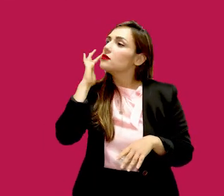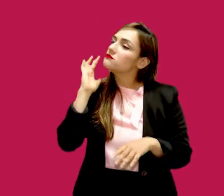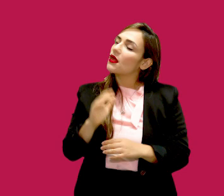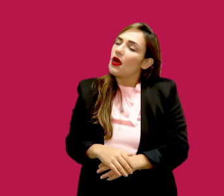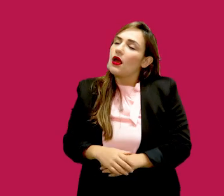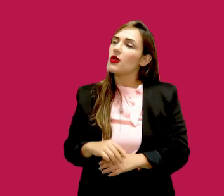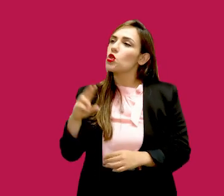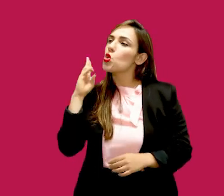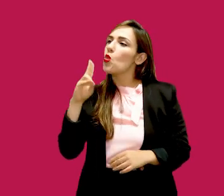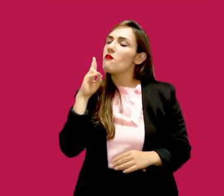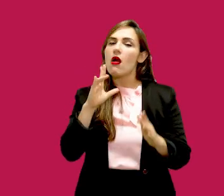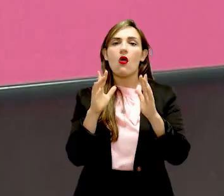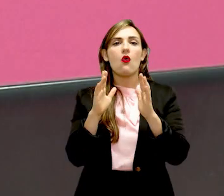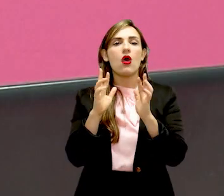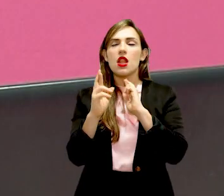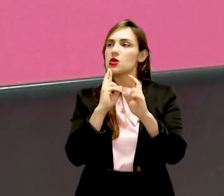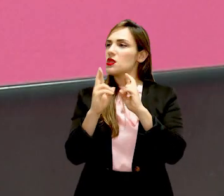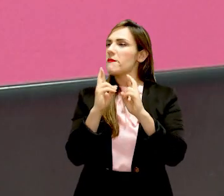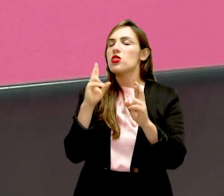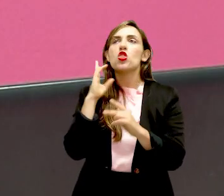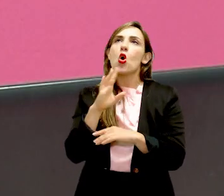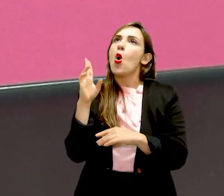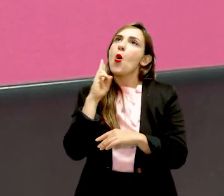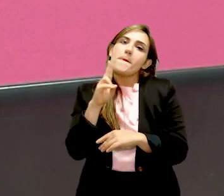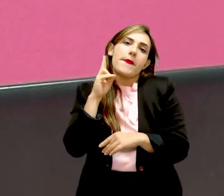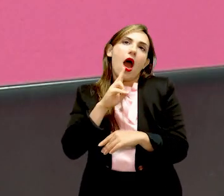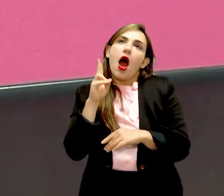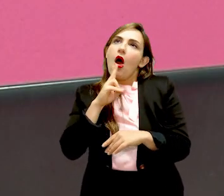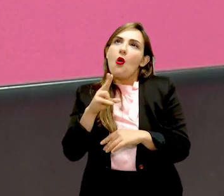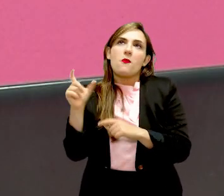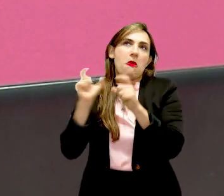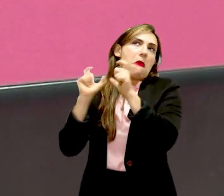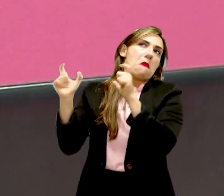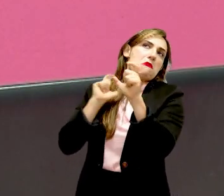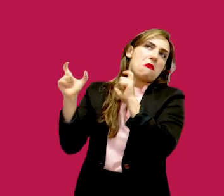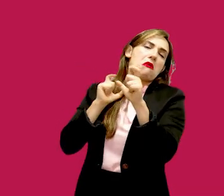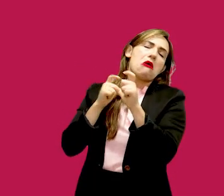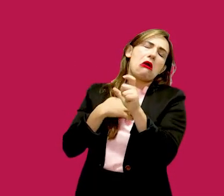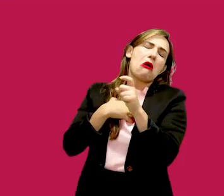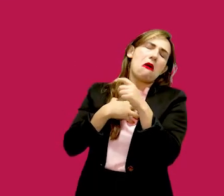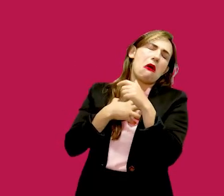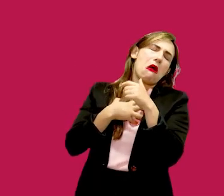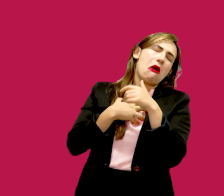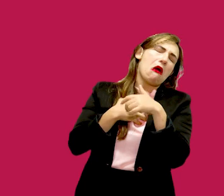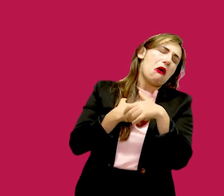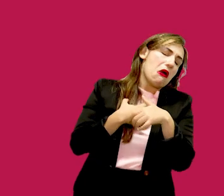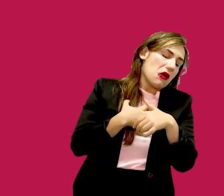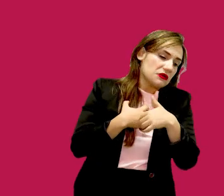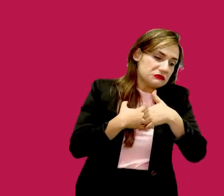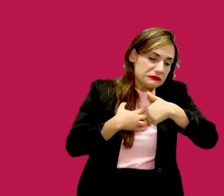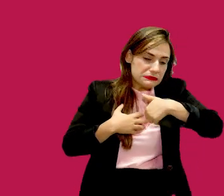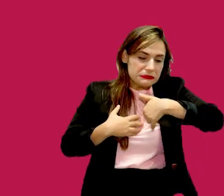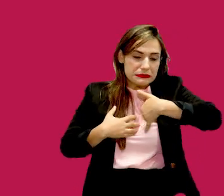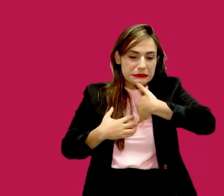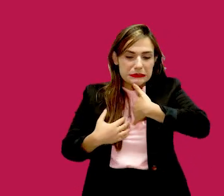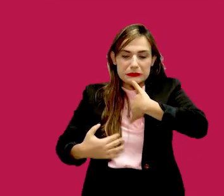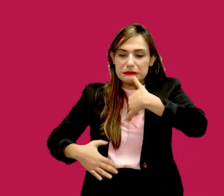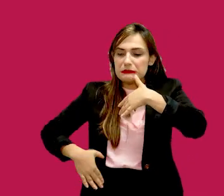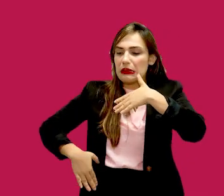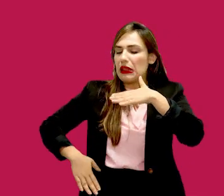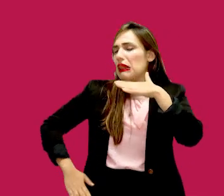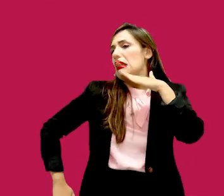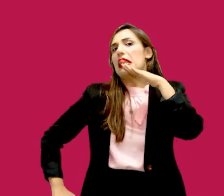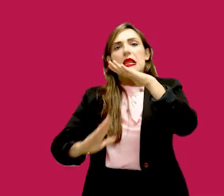não percebe até o ponto em que ela chega no seu limite, e muitas vezes o limite é já um problema de